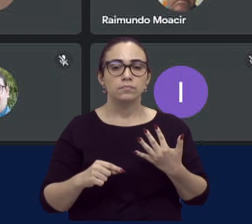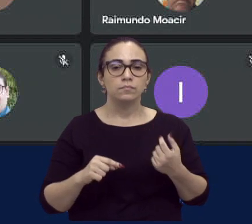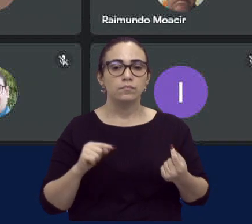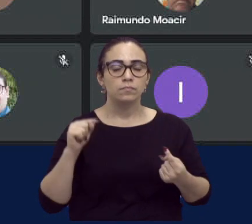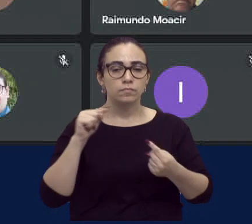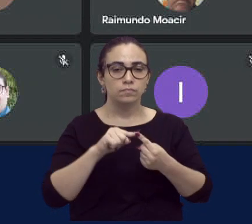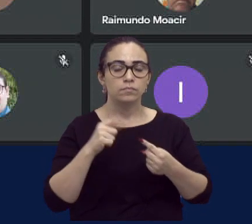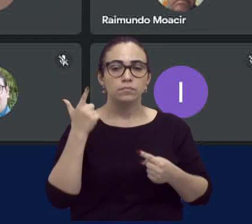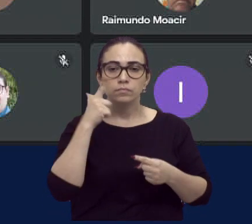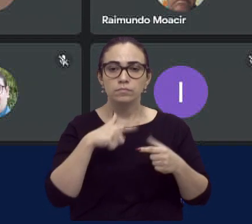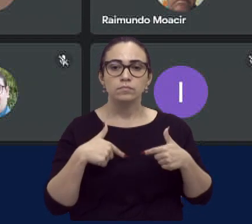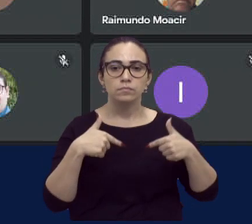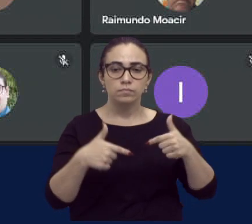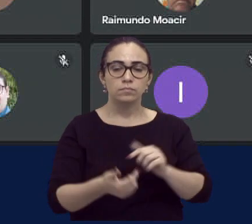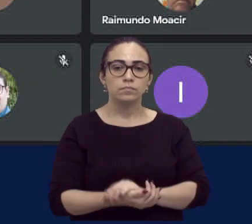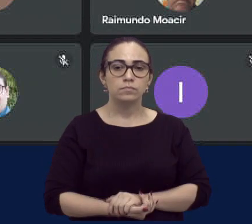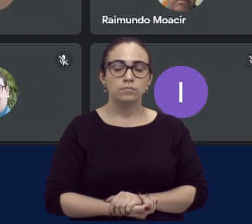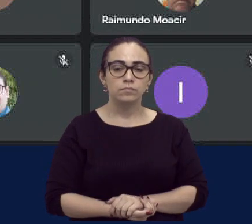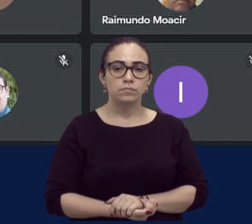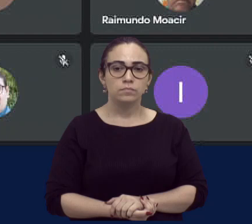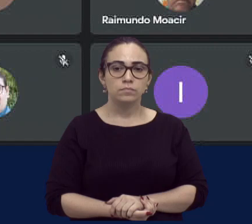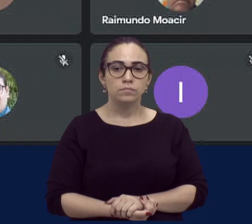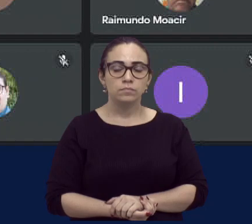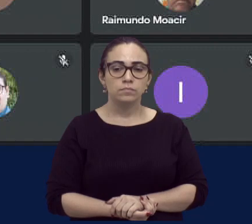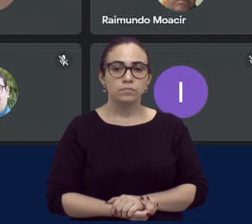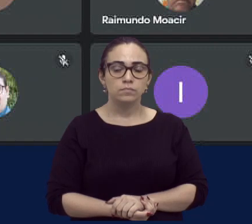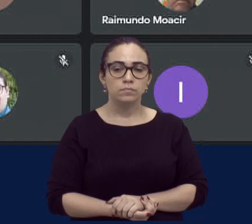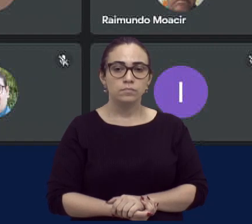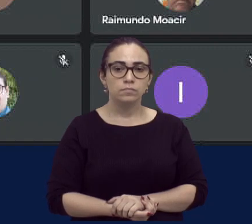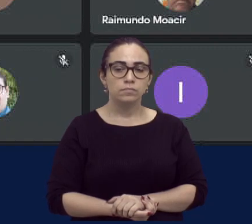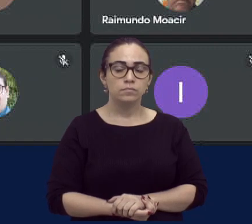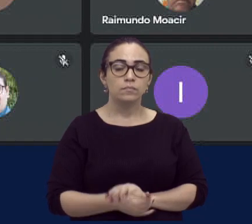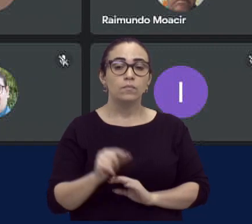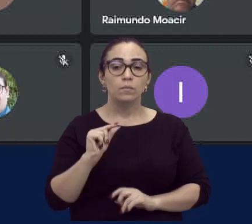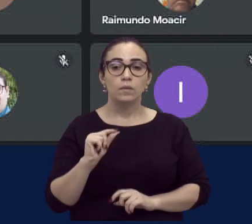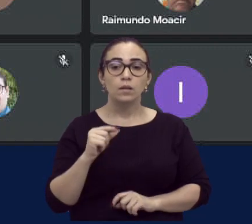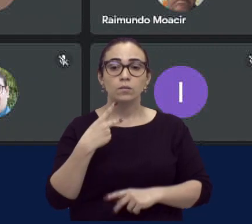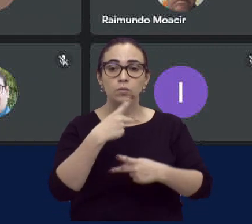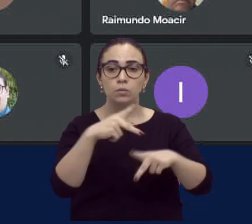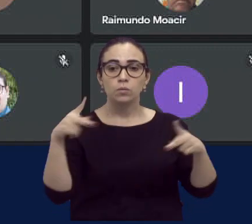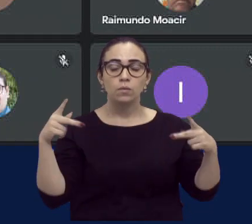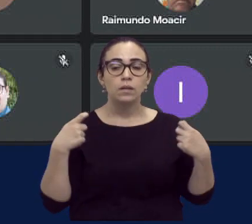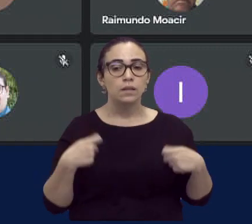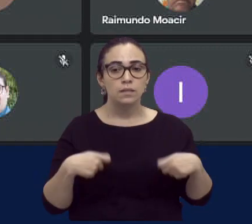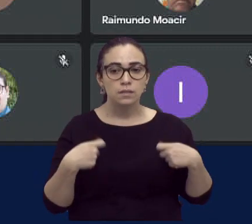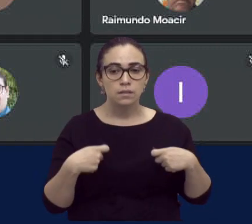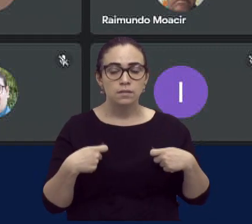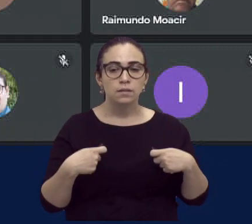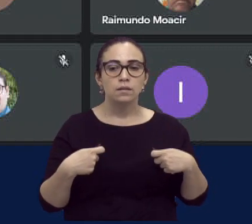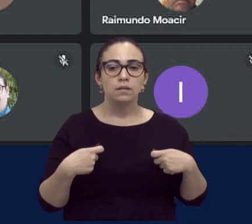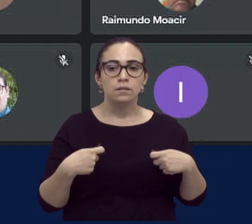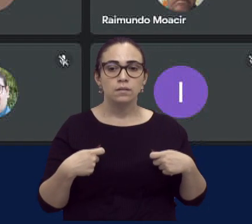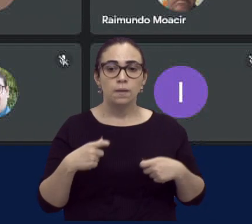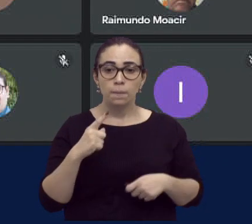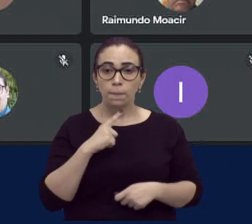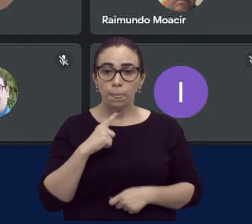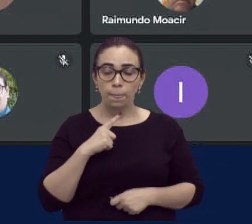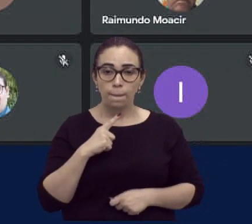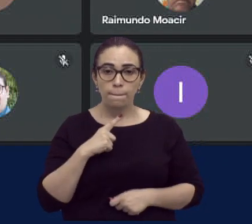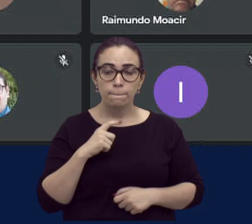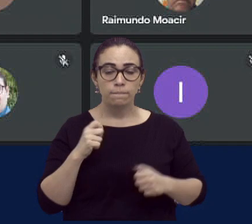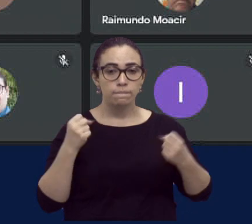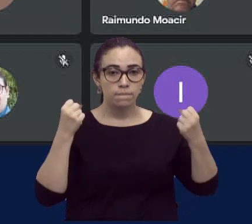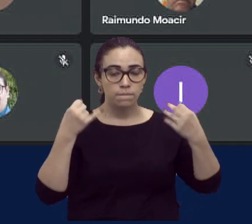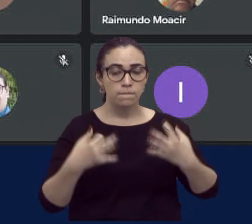proposta. Está falando da sua necessidade. Então, caso haja necessidade de